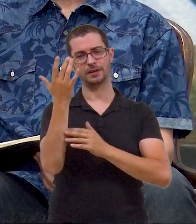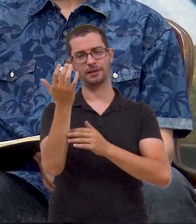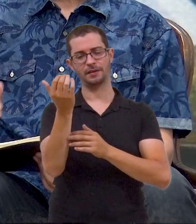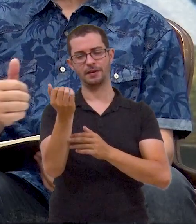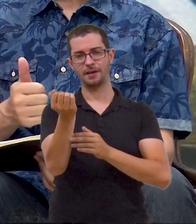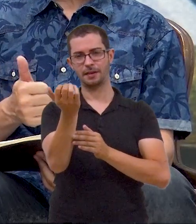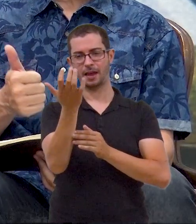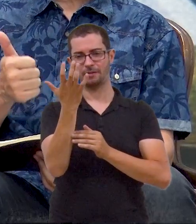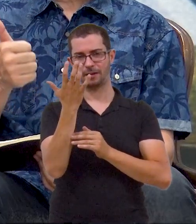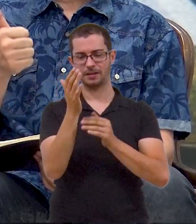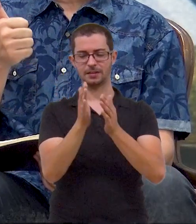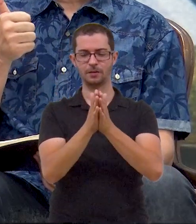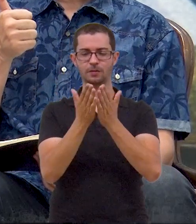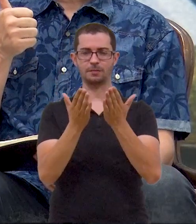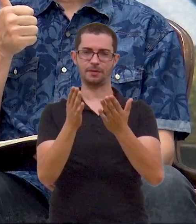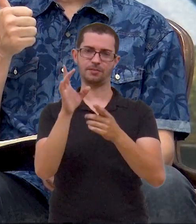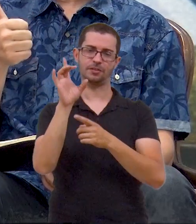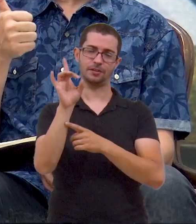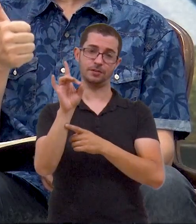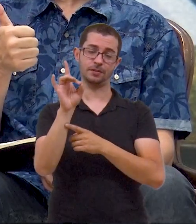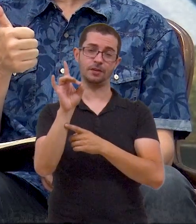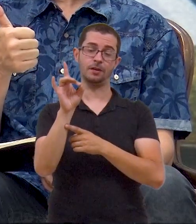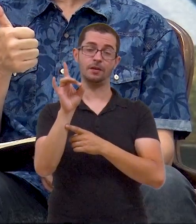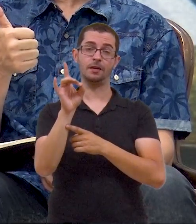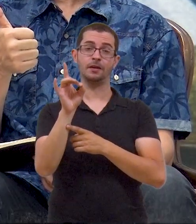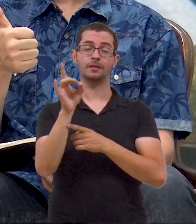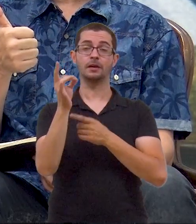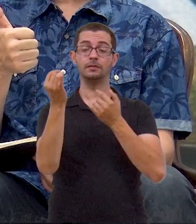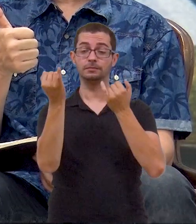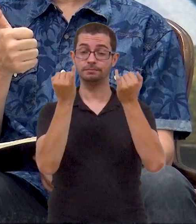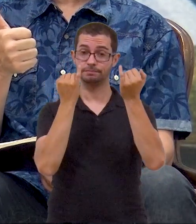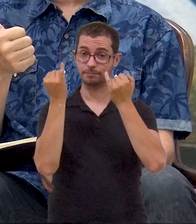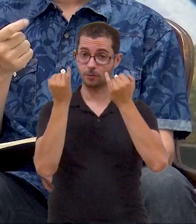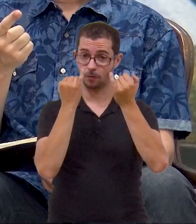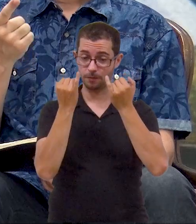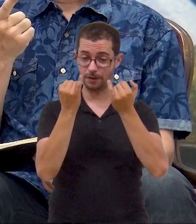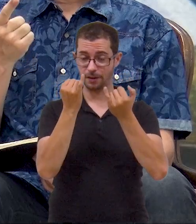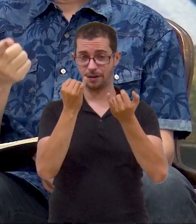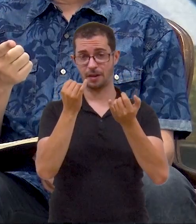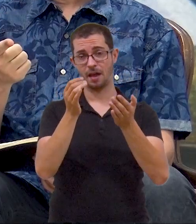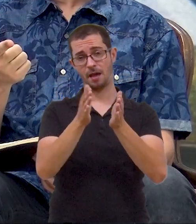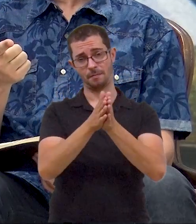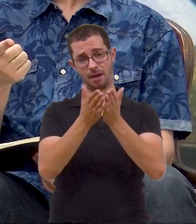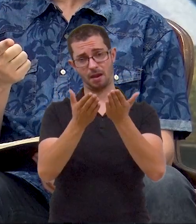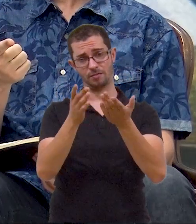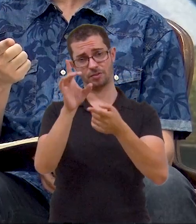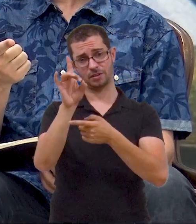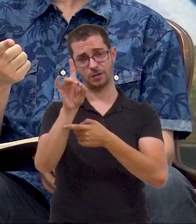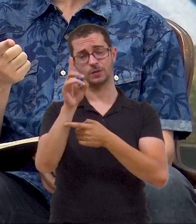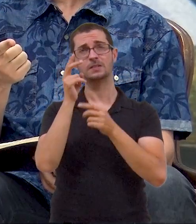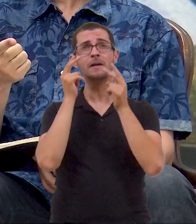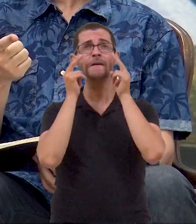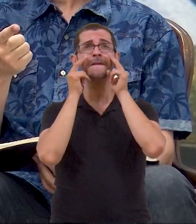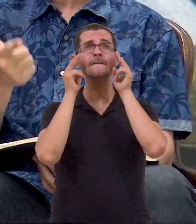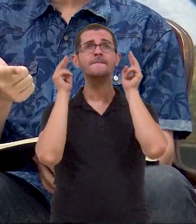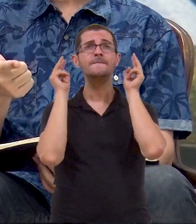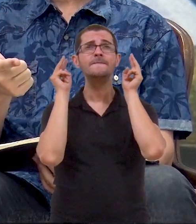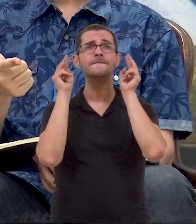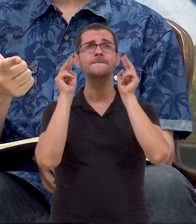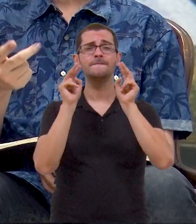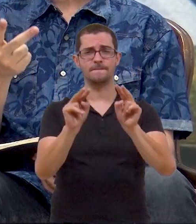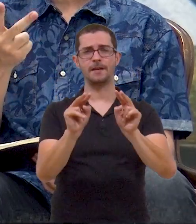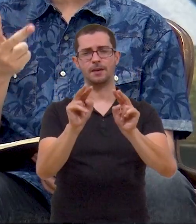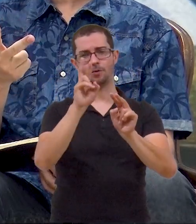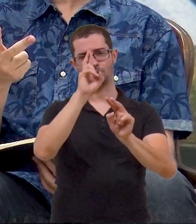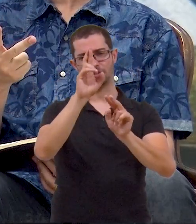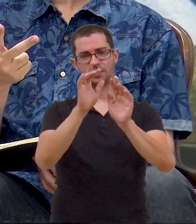Então, pastor, para concluir aqui, ouvir a palavra de Deus, ver o Senhor Jesus pela